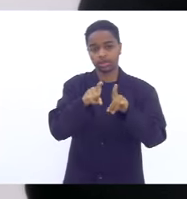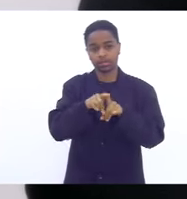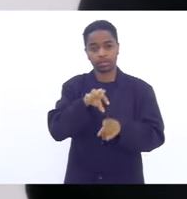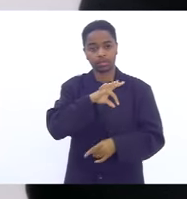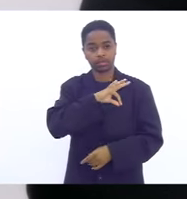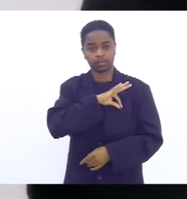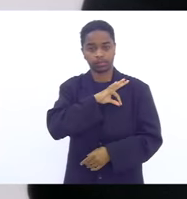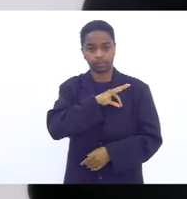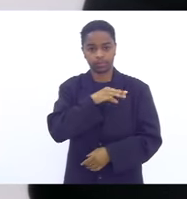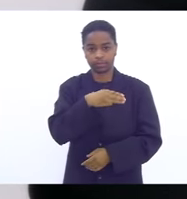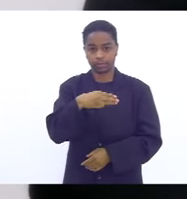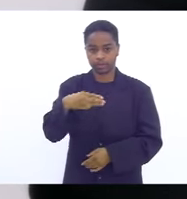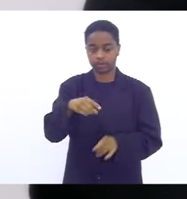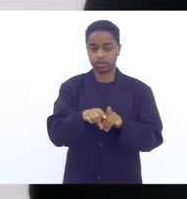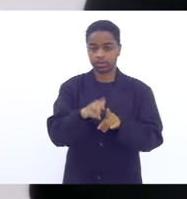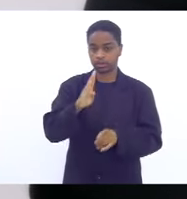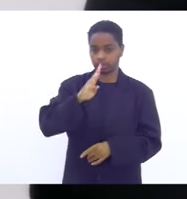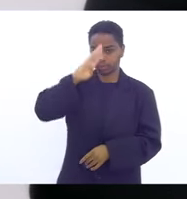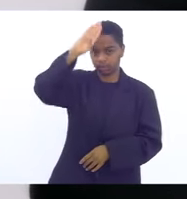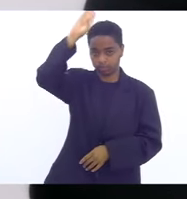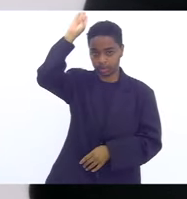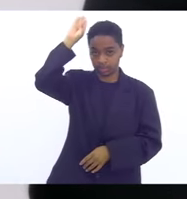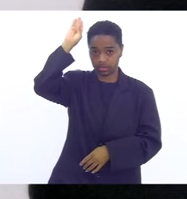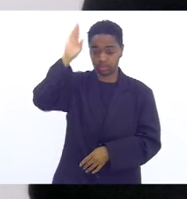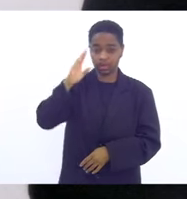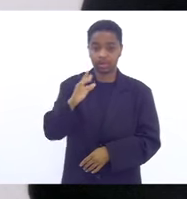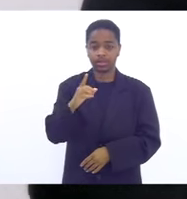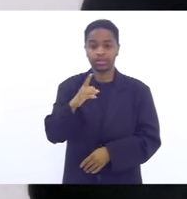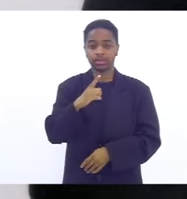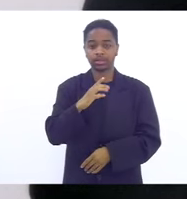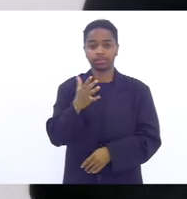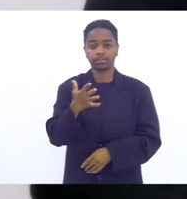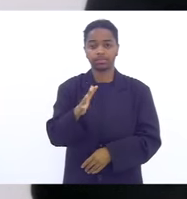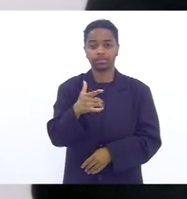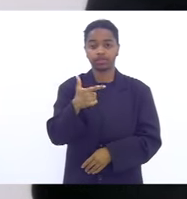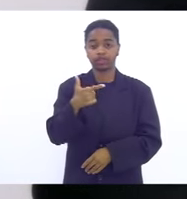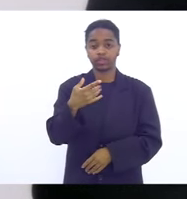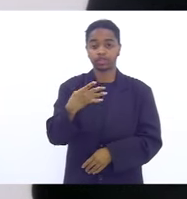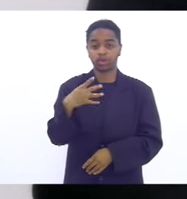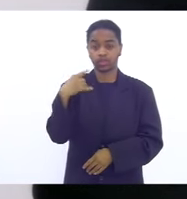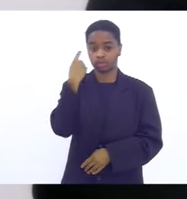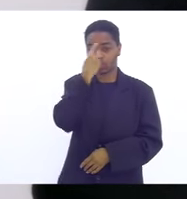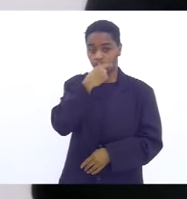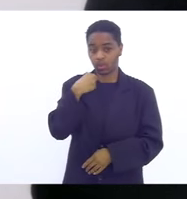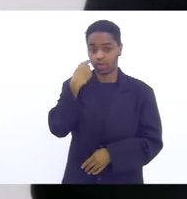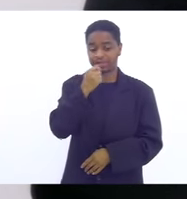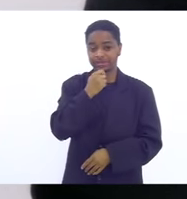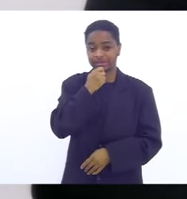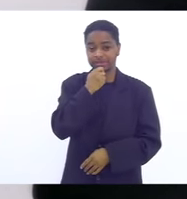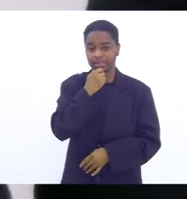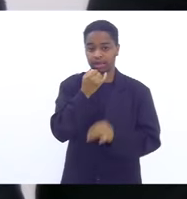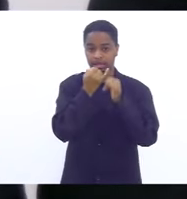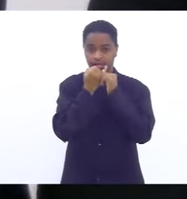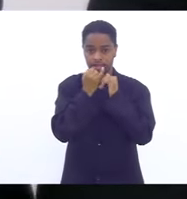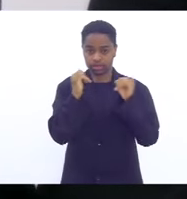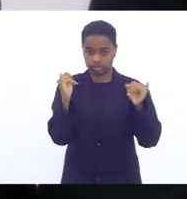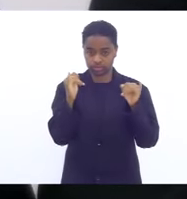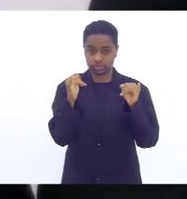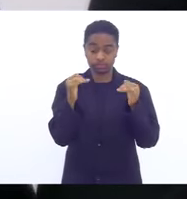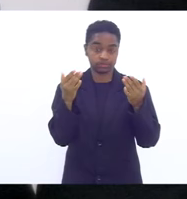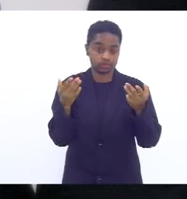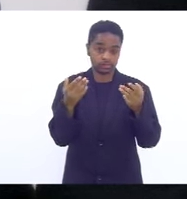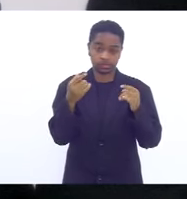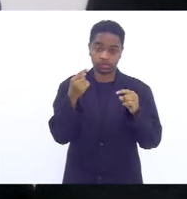Polícia Militar e do Corpo de Bombeiros, terem ficado aproximadamente 24 horas sem energia, em desacordo